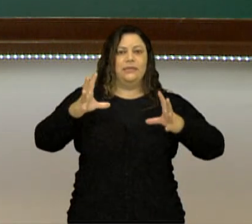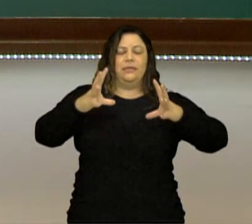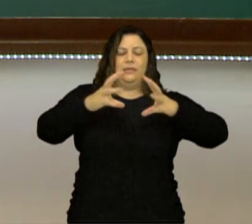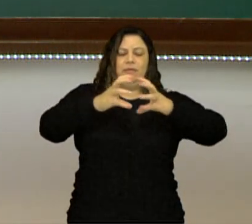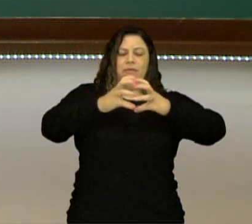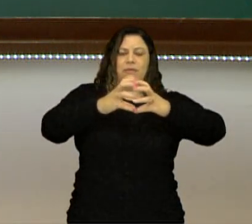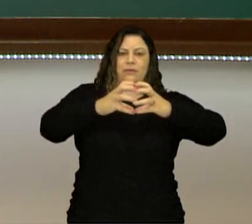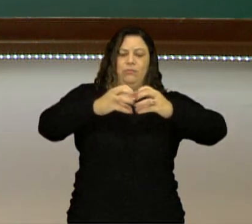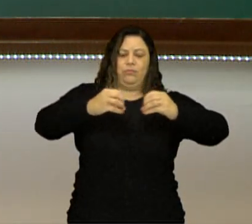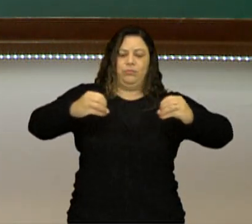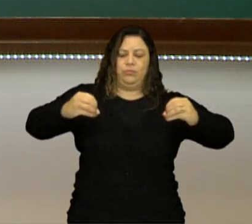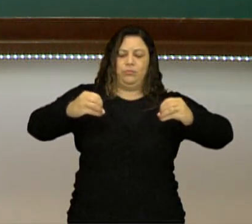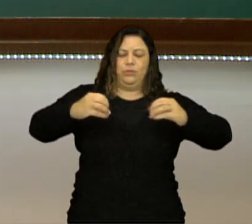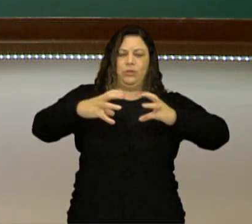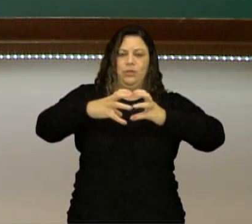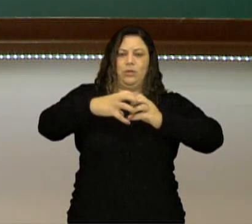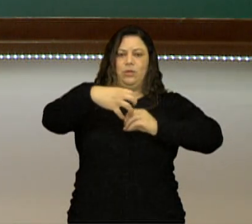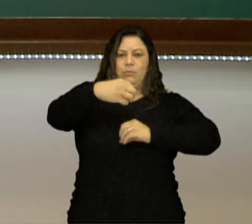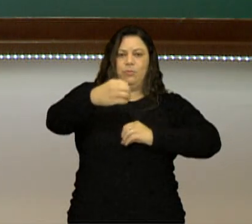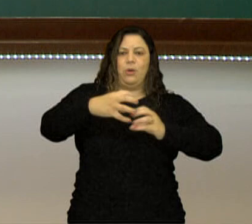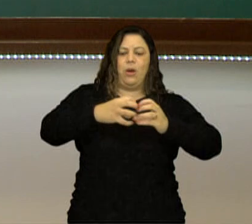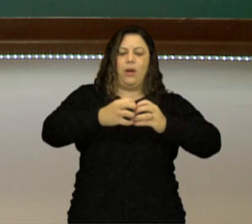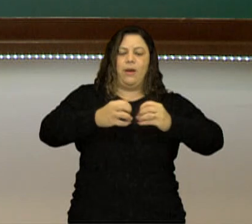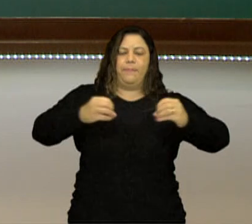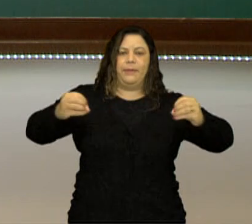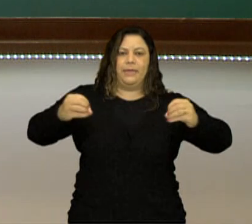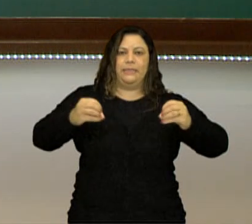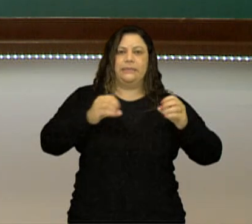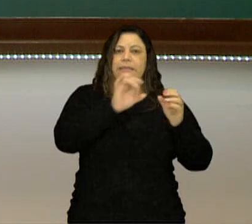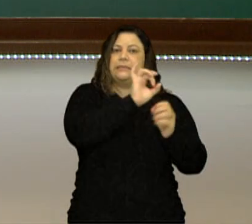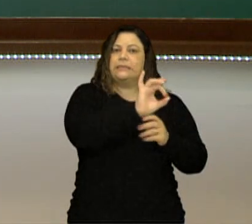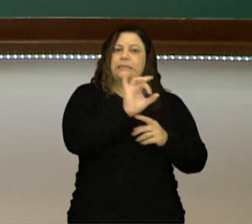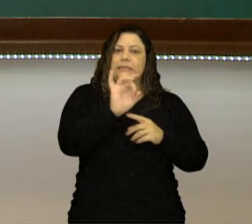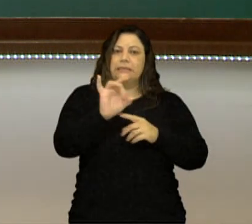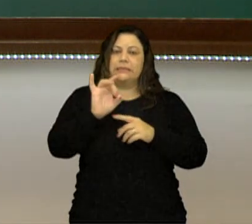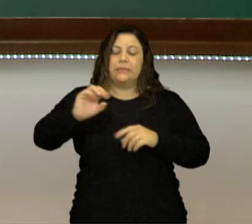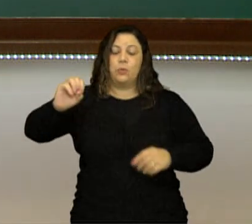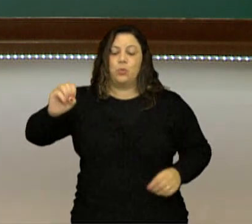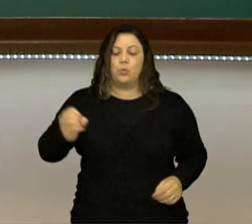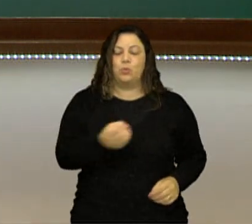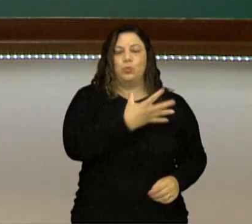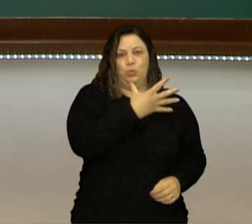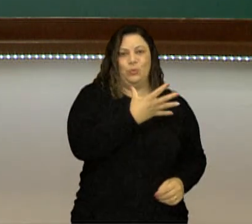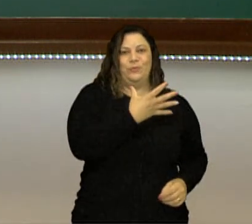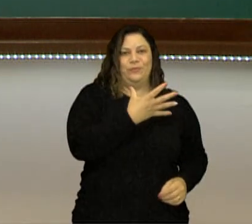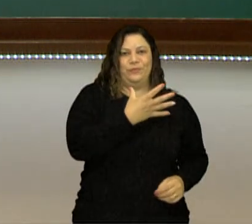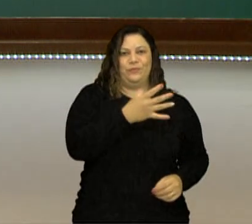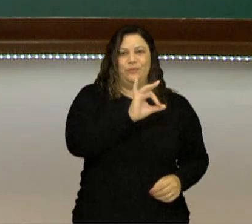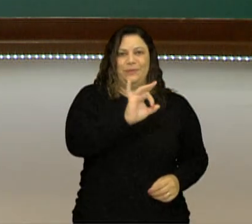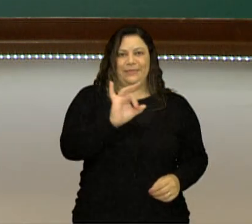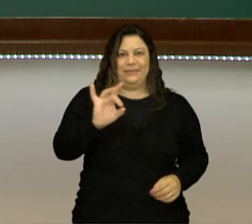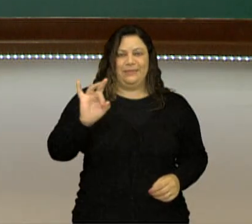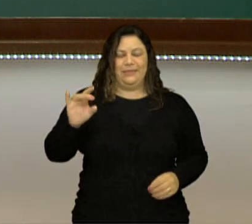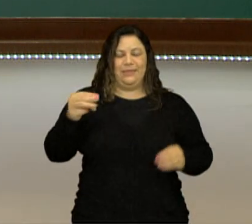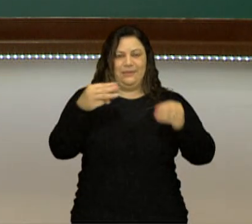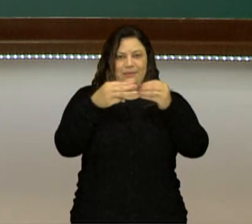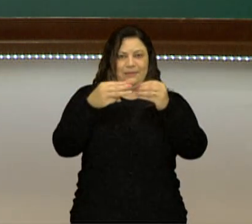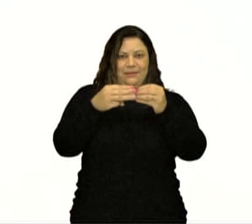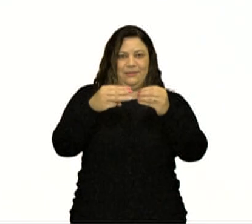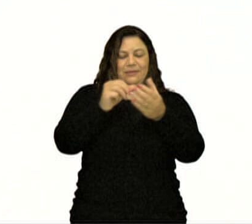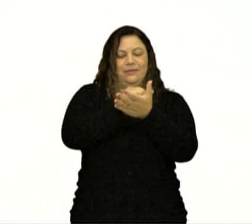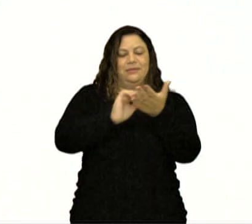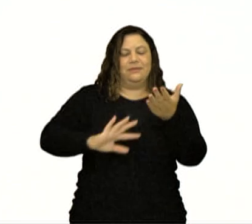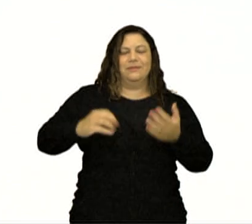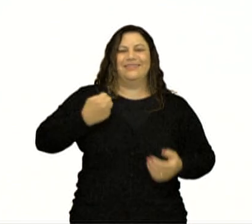em duas células, né? O citoplasma vai separar, cada um carregando um novo núcleo para cada lado da célula. Vamos à segunda atividade